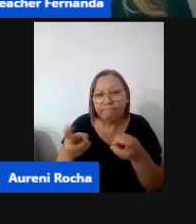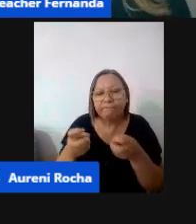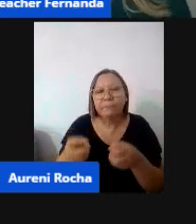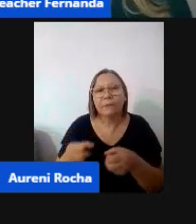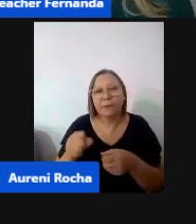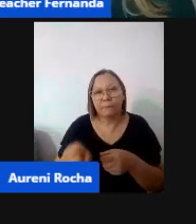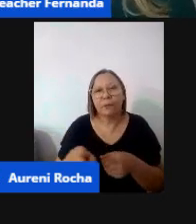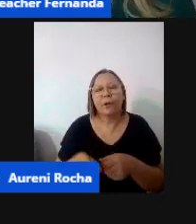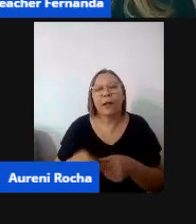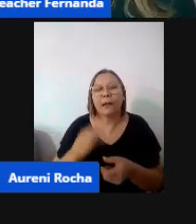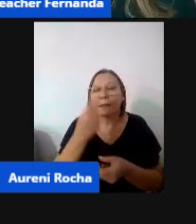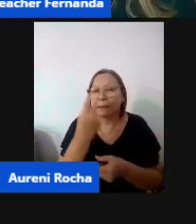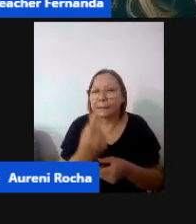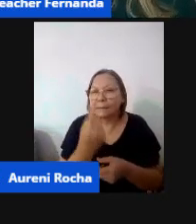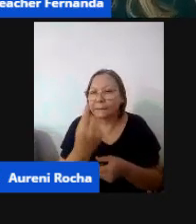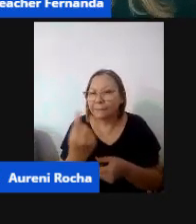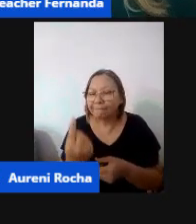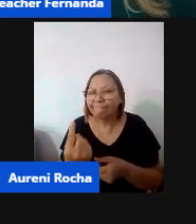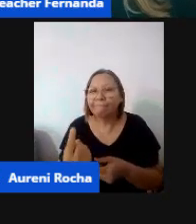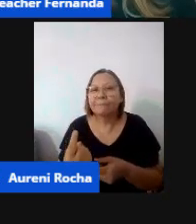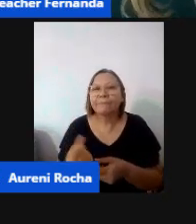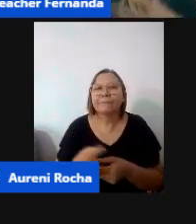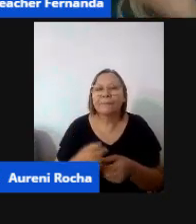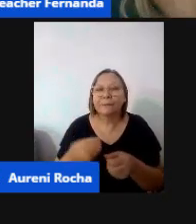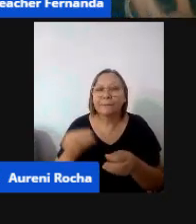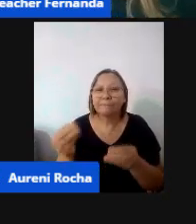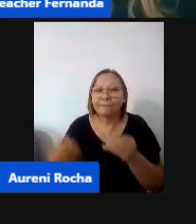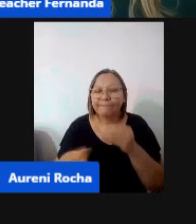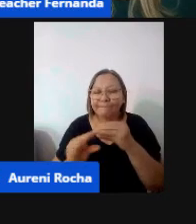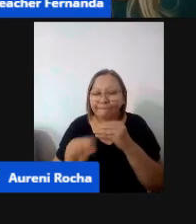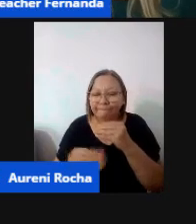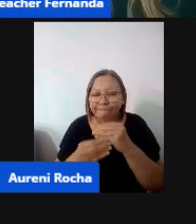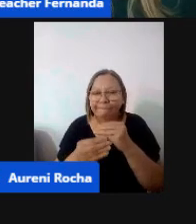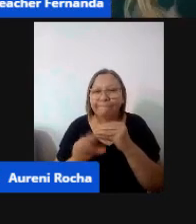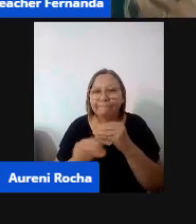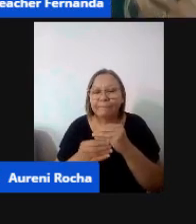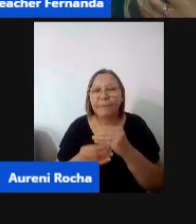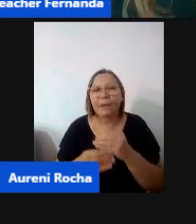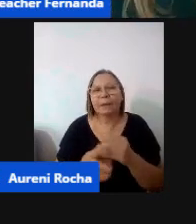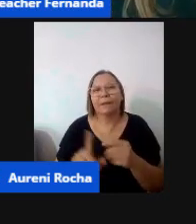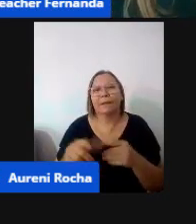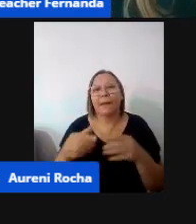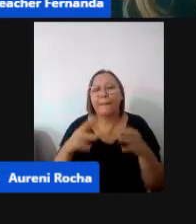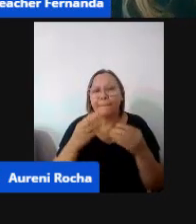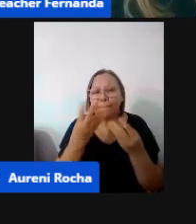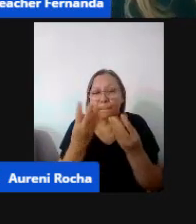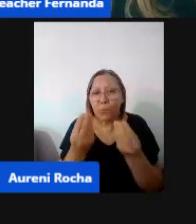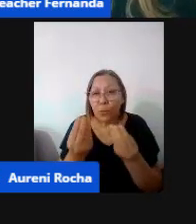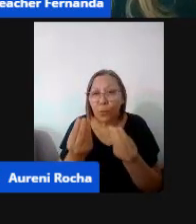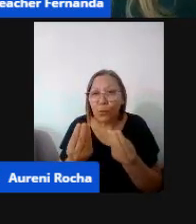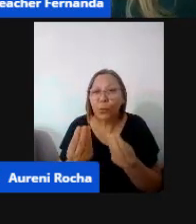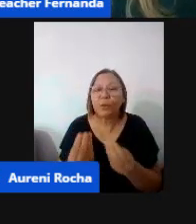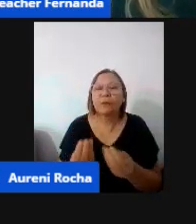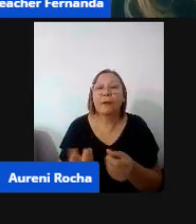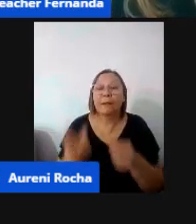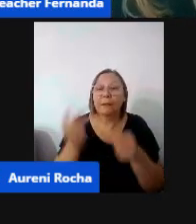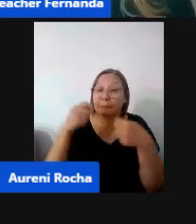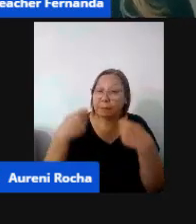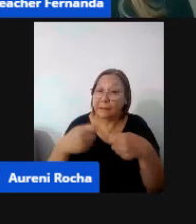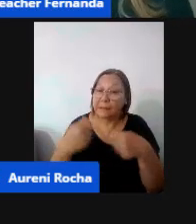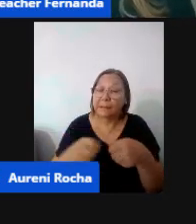não tem como. Muita coisa, pessoal, eu fui aprender fazendo, colocando a mão na